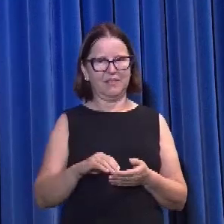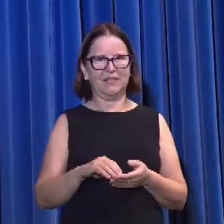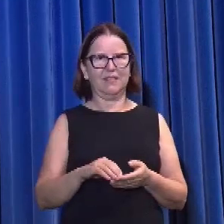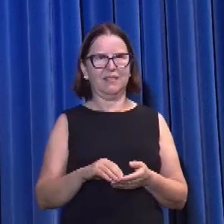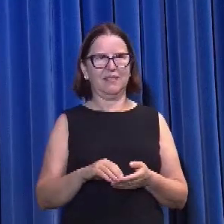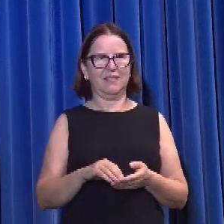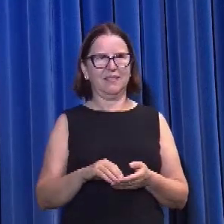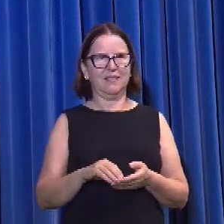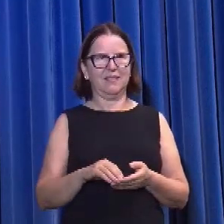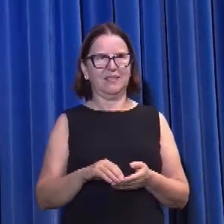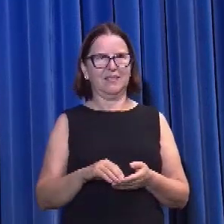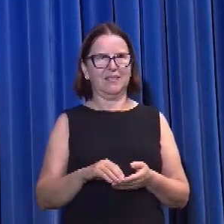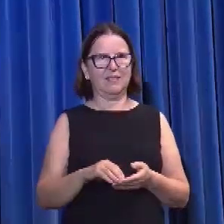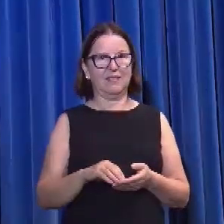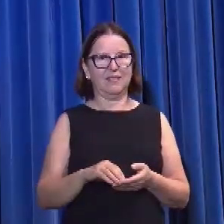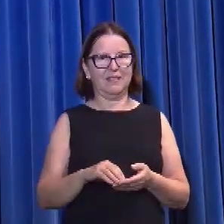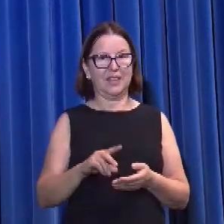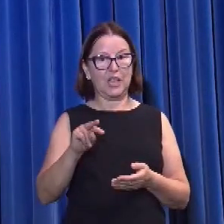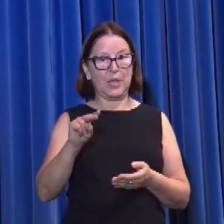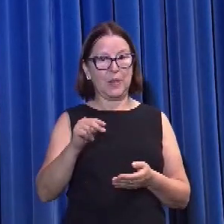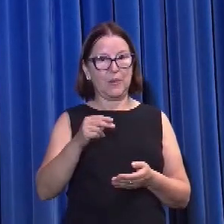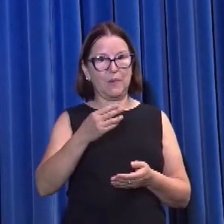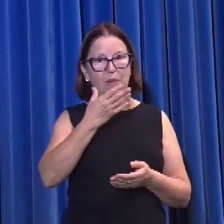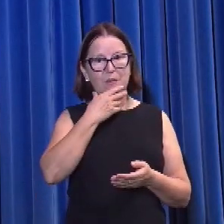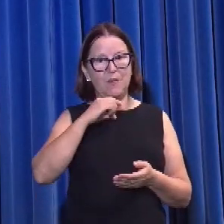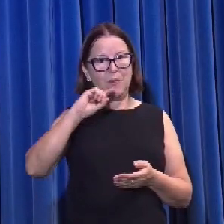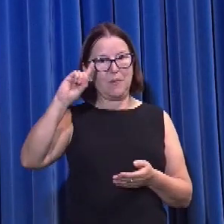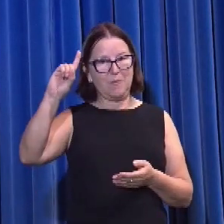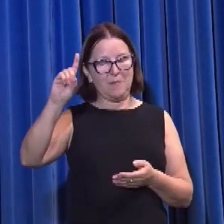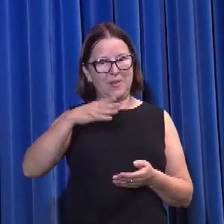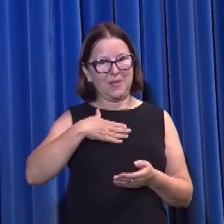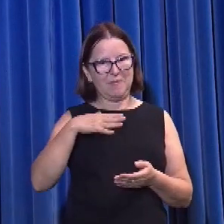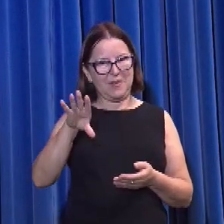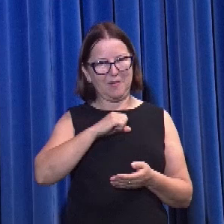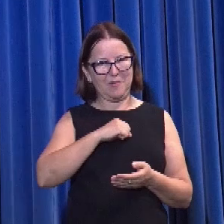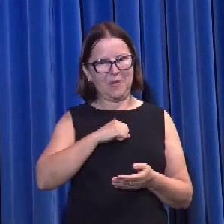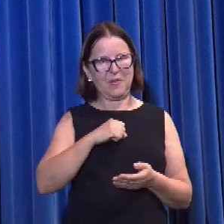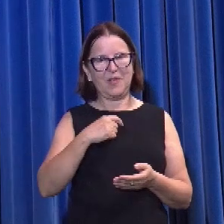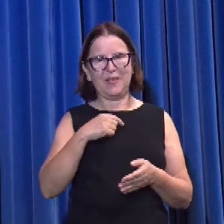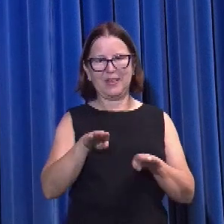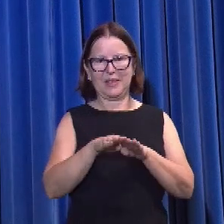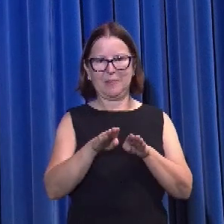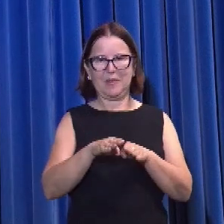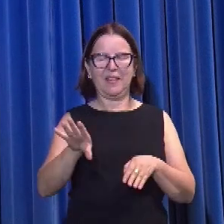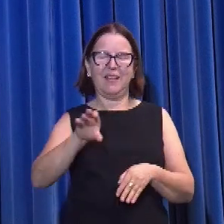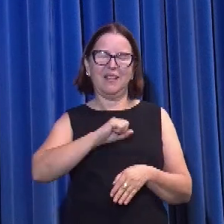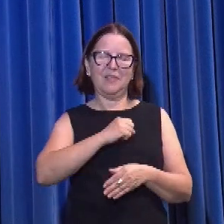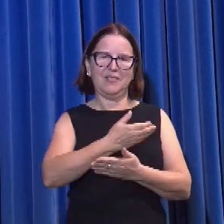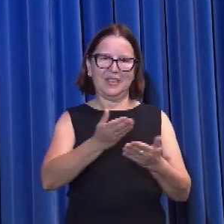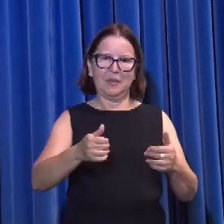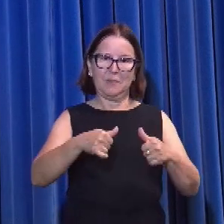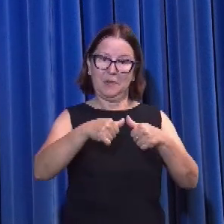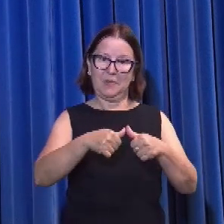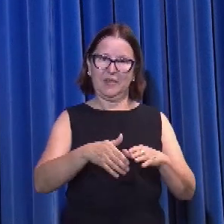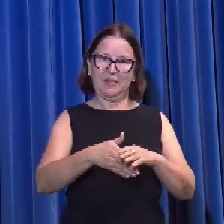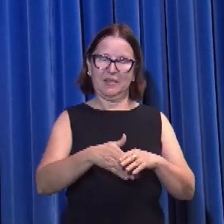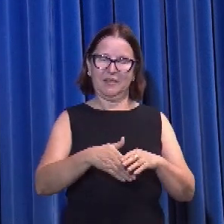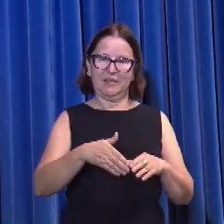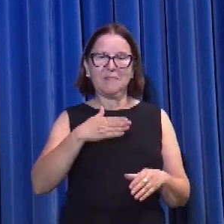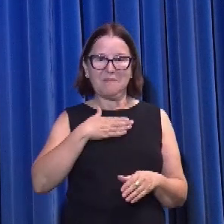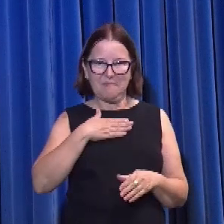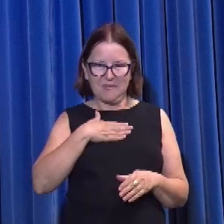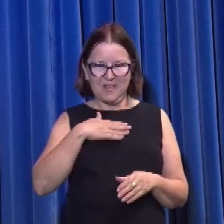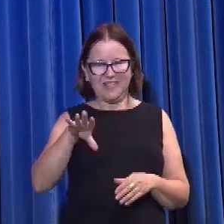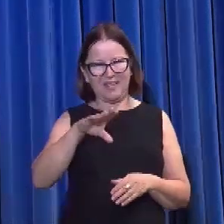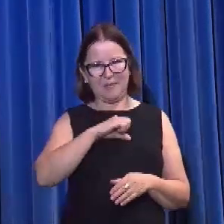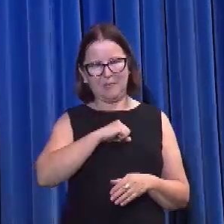10. Como o Pai me amou, também eu vos amei. Permanecei no meu amor.